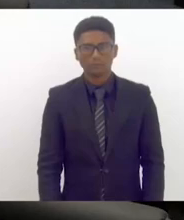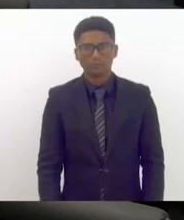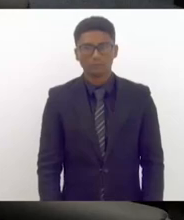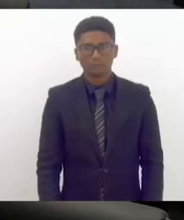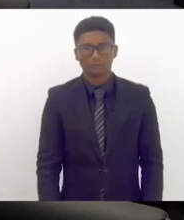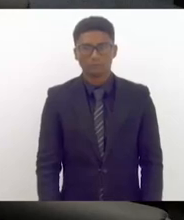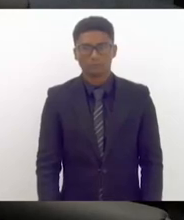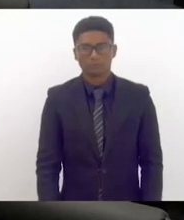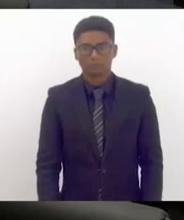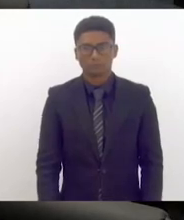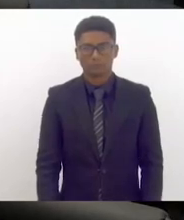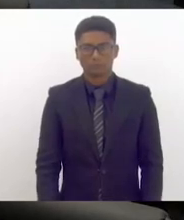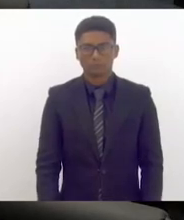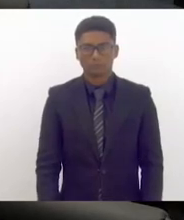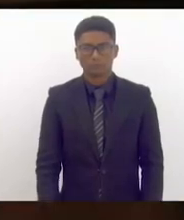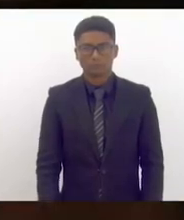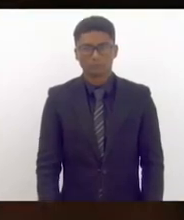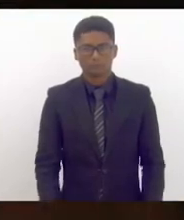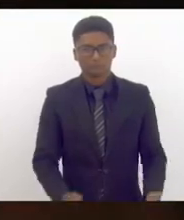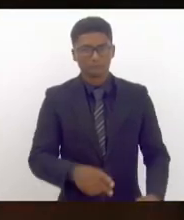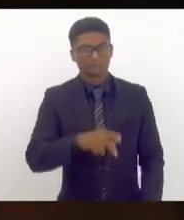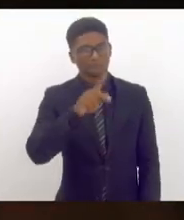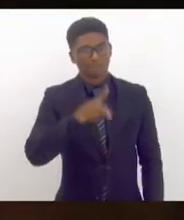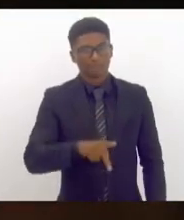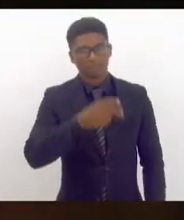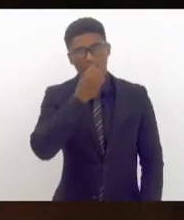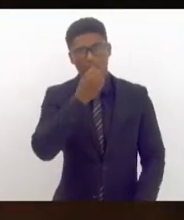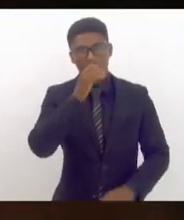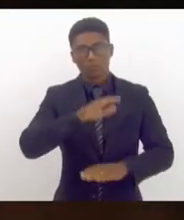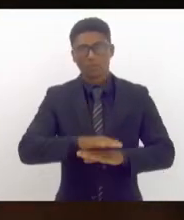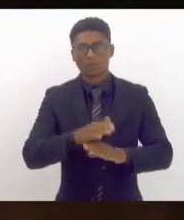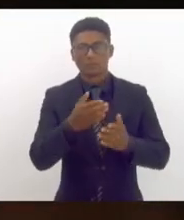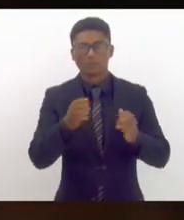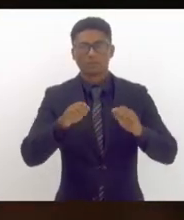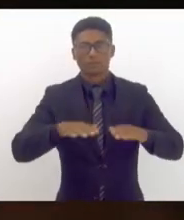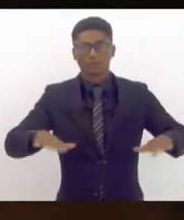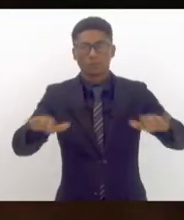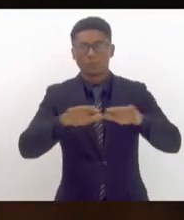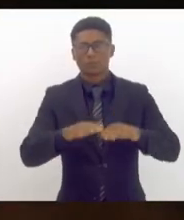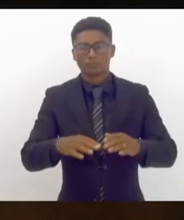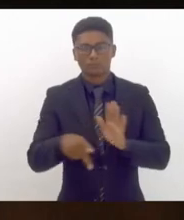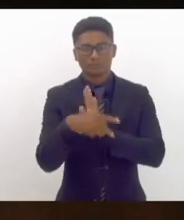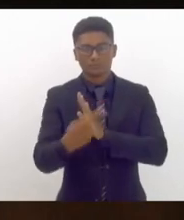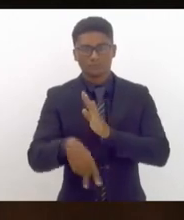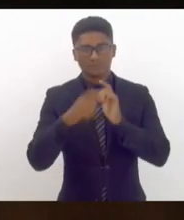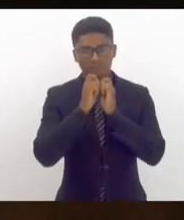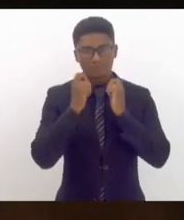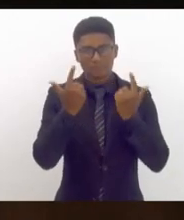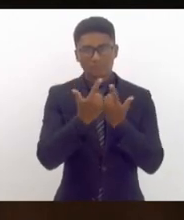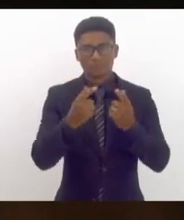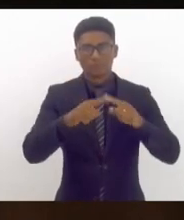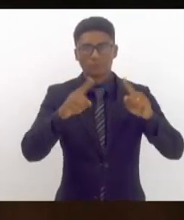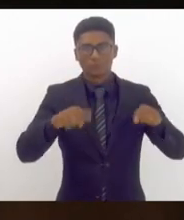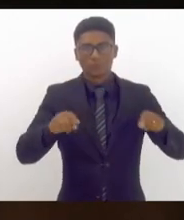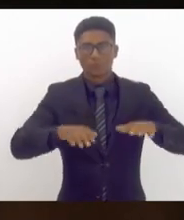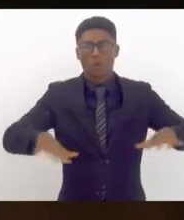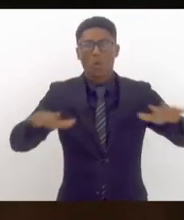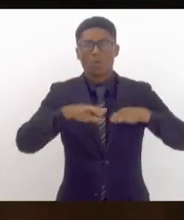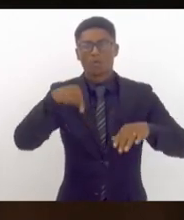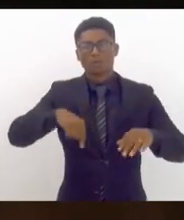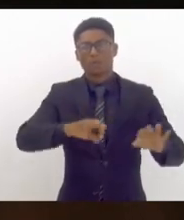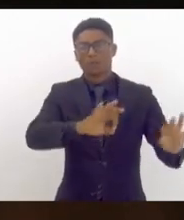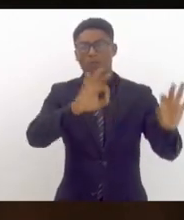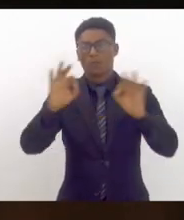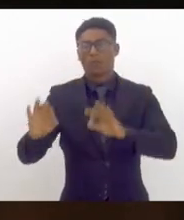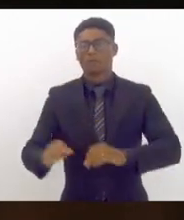Fica à vontade. Presidente, boa tarde. Boa tarde a todos os colegas aqui da Assembleia Legislativa, a todos os funcionários da casa que estão nos